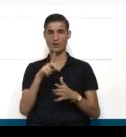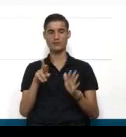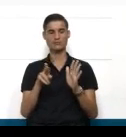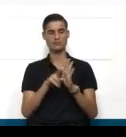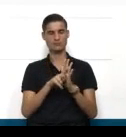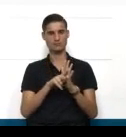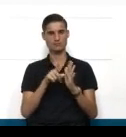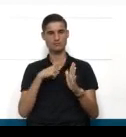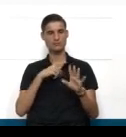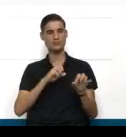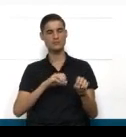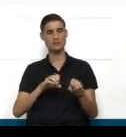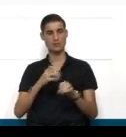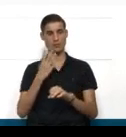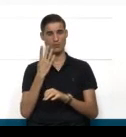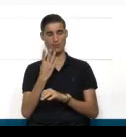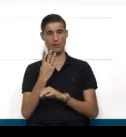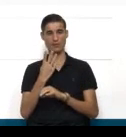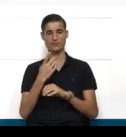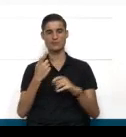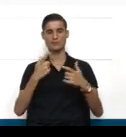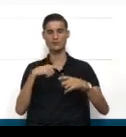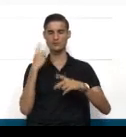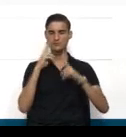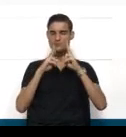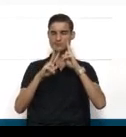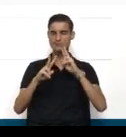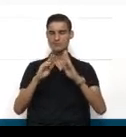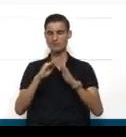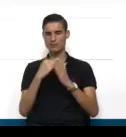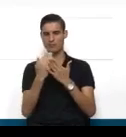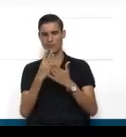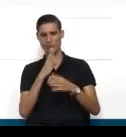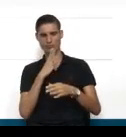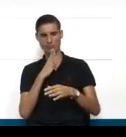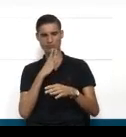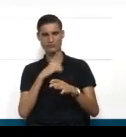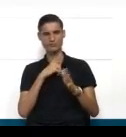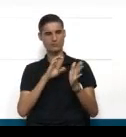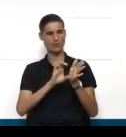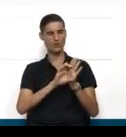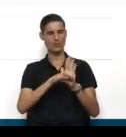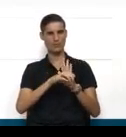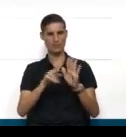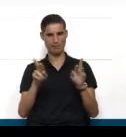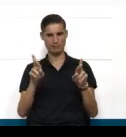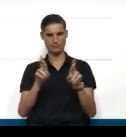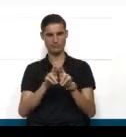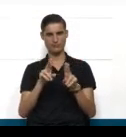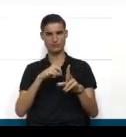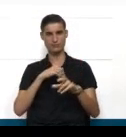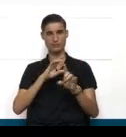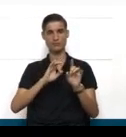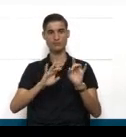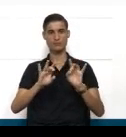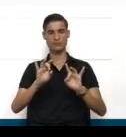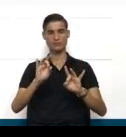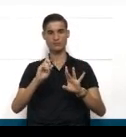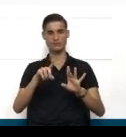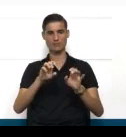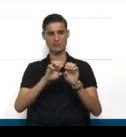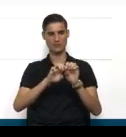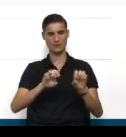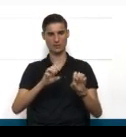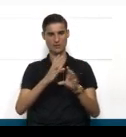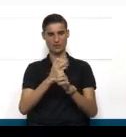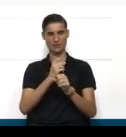à nossa unidade de ensino 4, onde nós vamos ver aí, conhecer os conceitos relacionados tanto às propriedades da equação